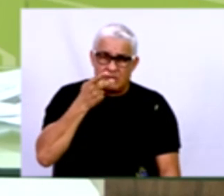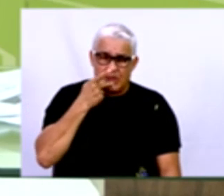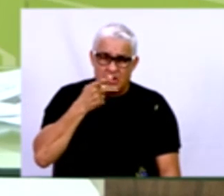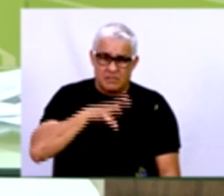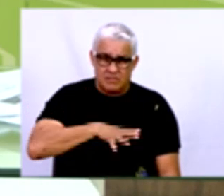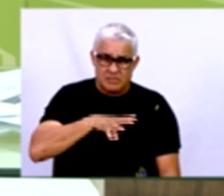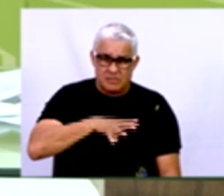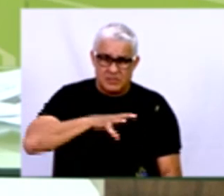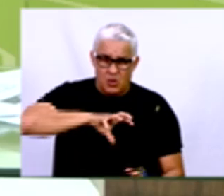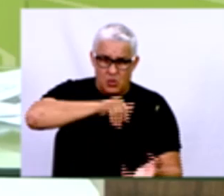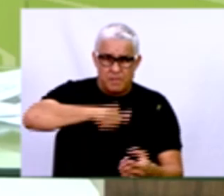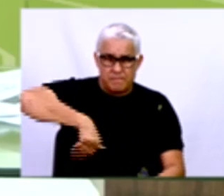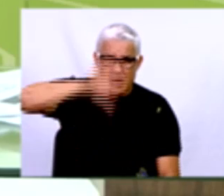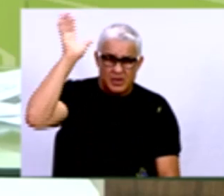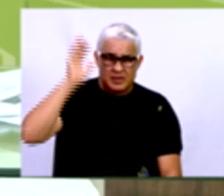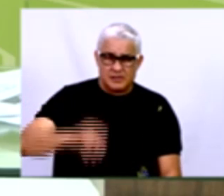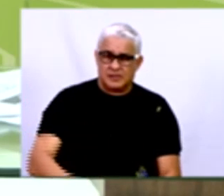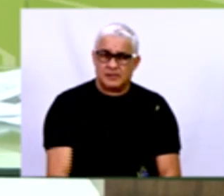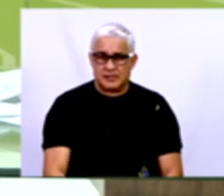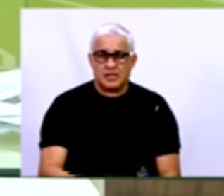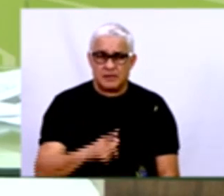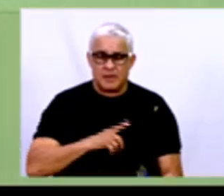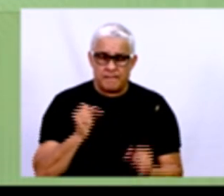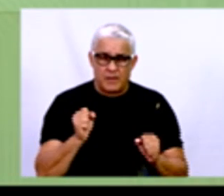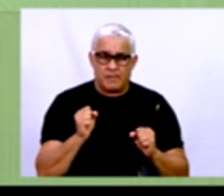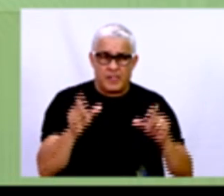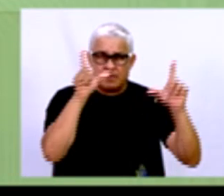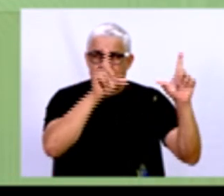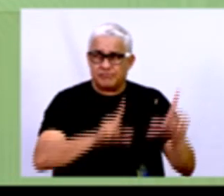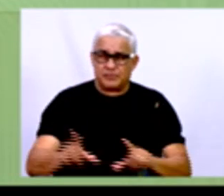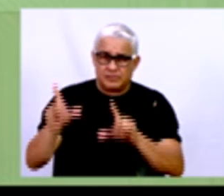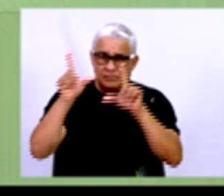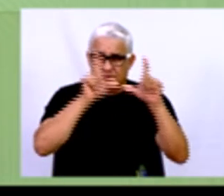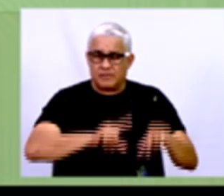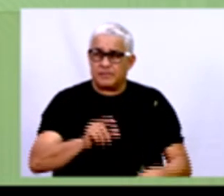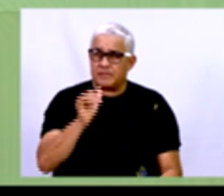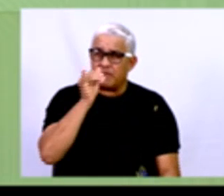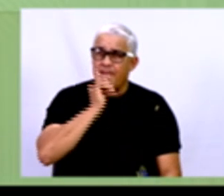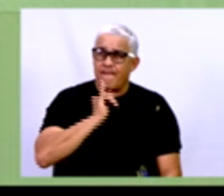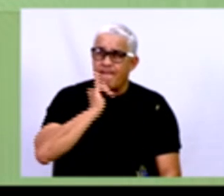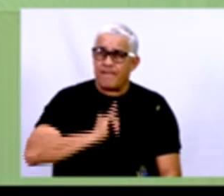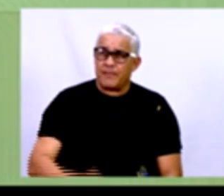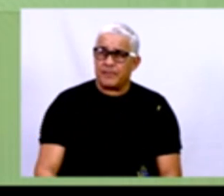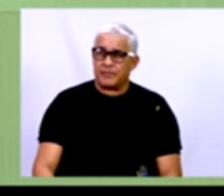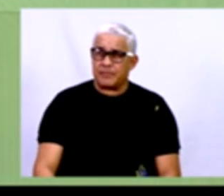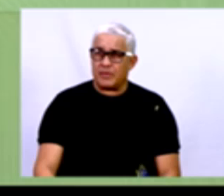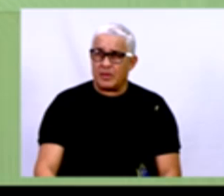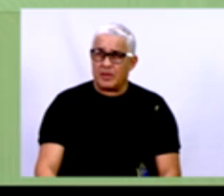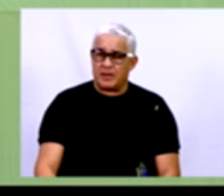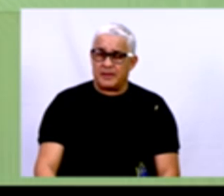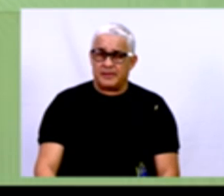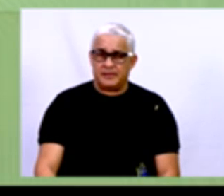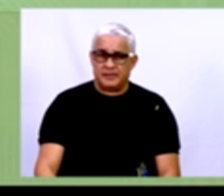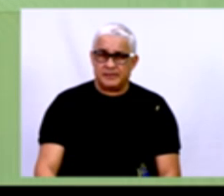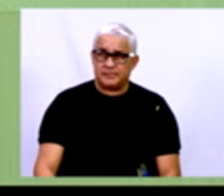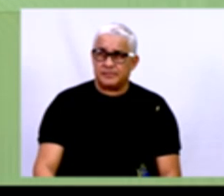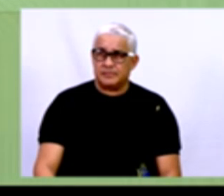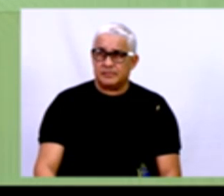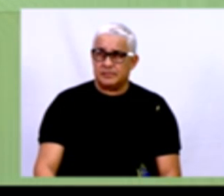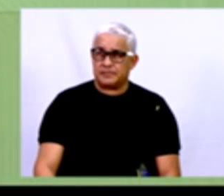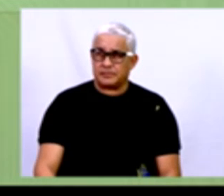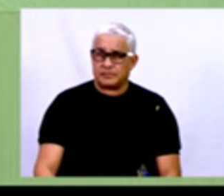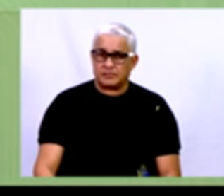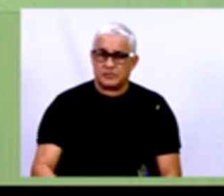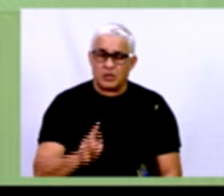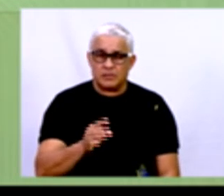falada no mundo, né? Então, a gente pode ver aí nos slides, né, os exemplos desses. Só fazendo um adendo, que